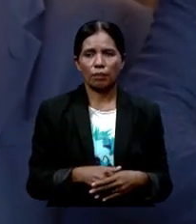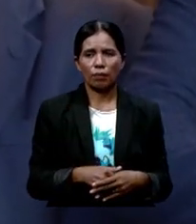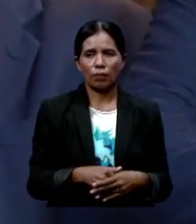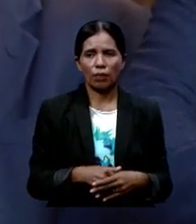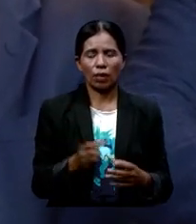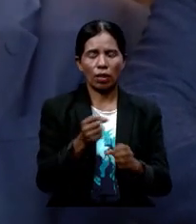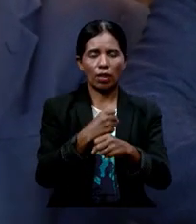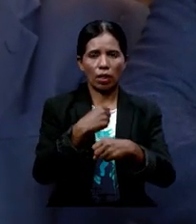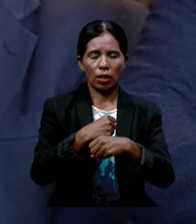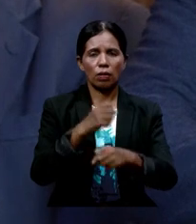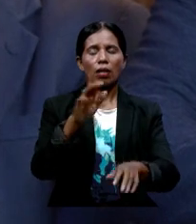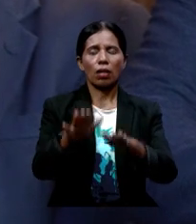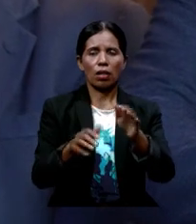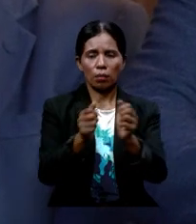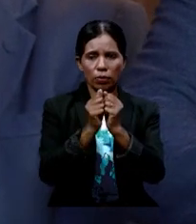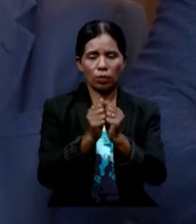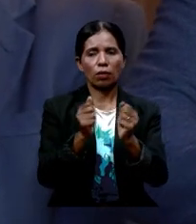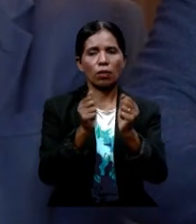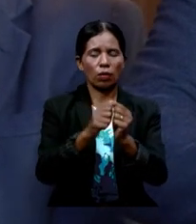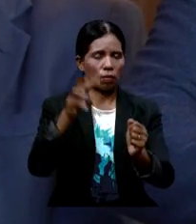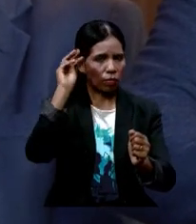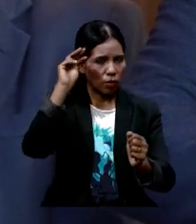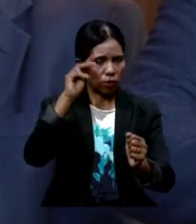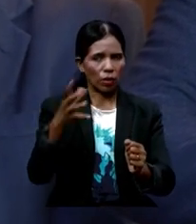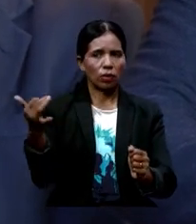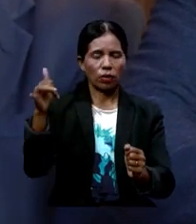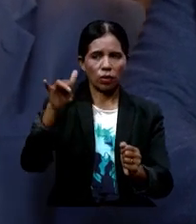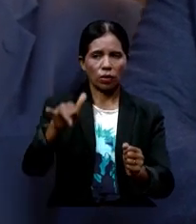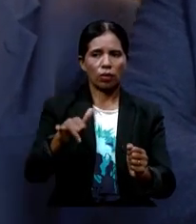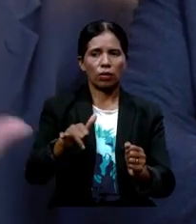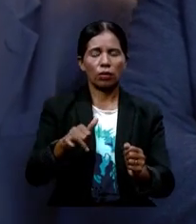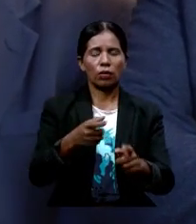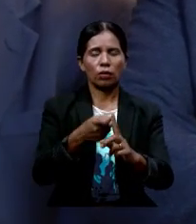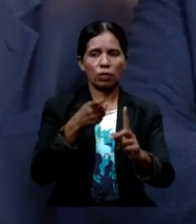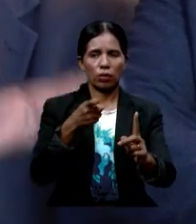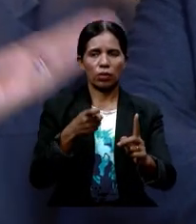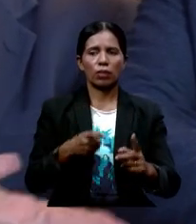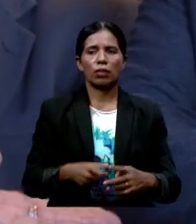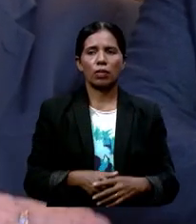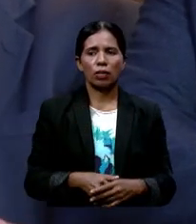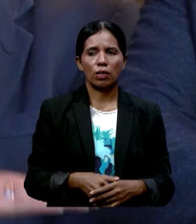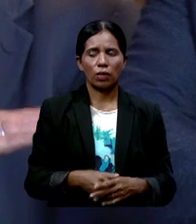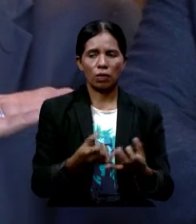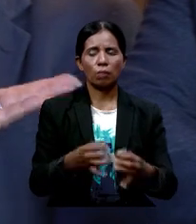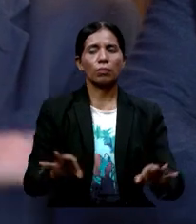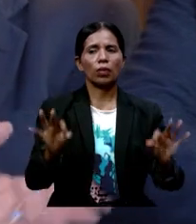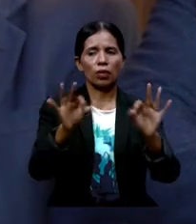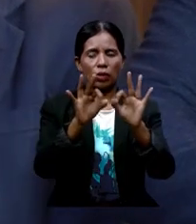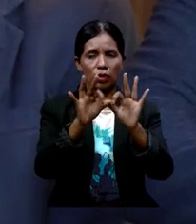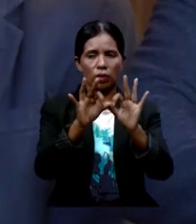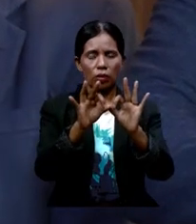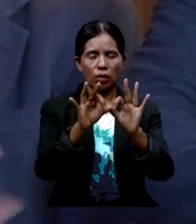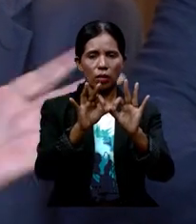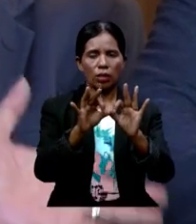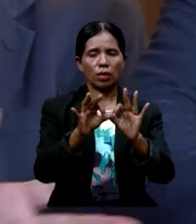alava muito o Ministério, né, Maca, composto, se importante Lima, que é nesse momento,